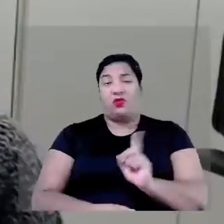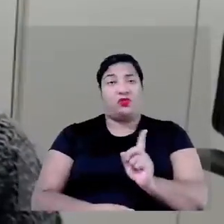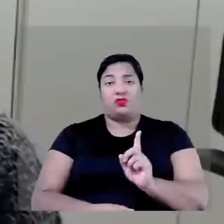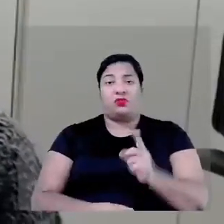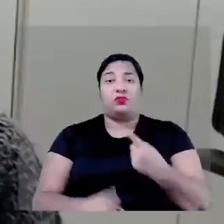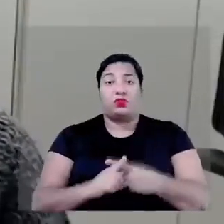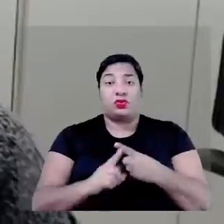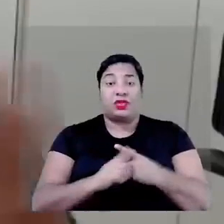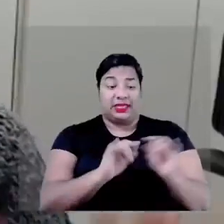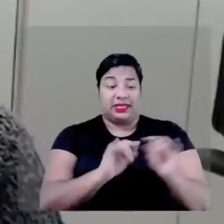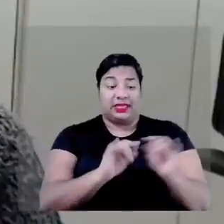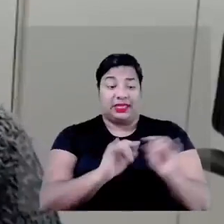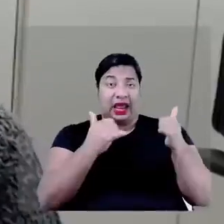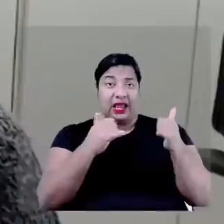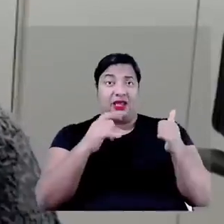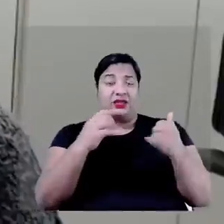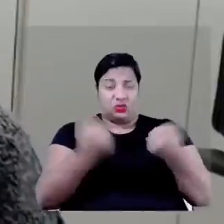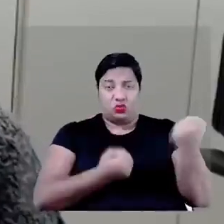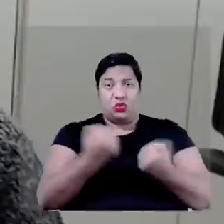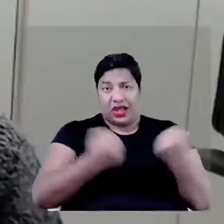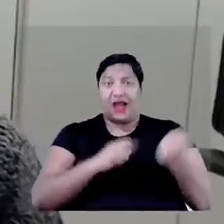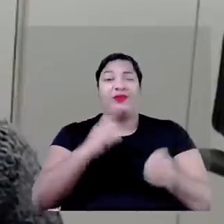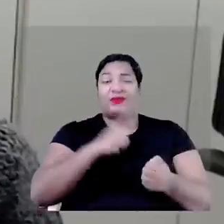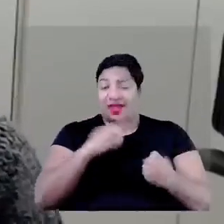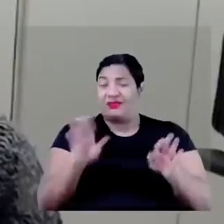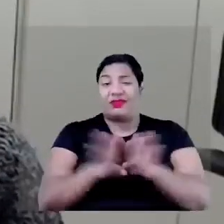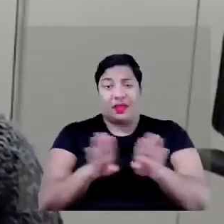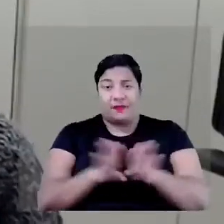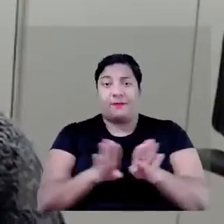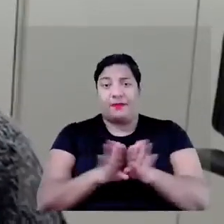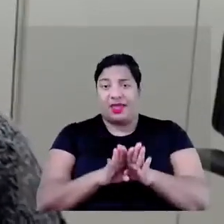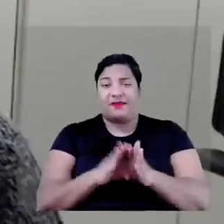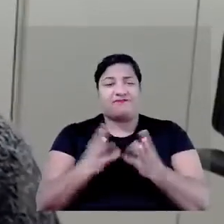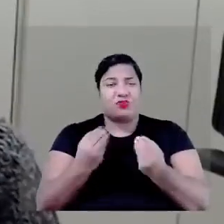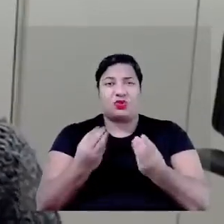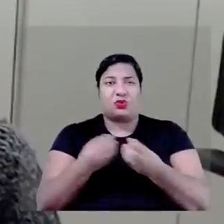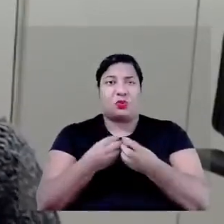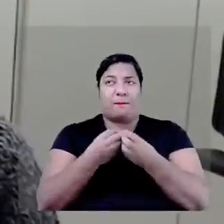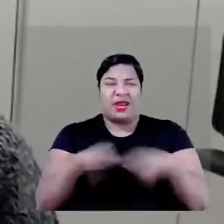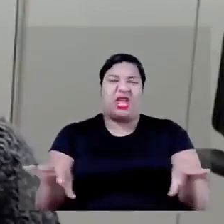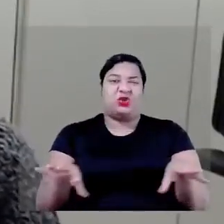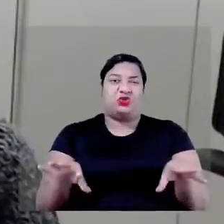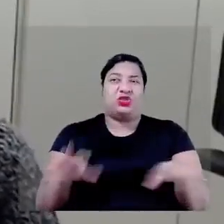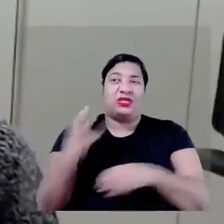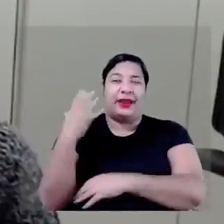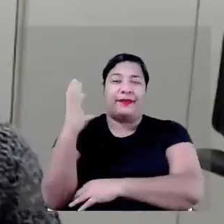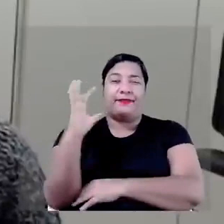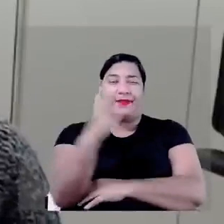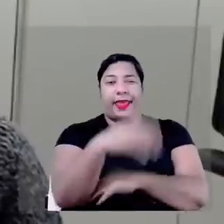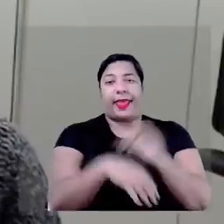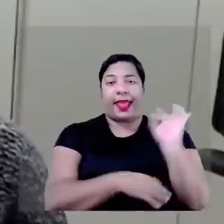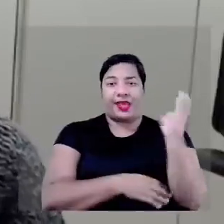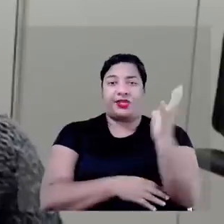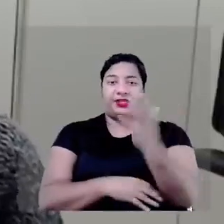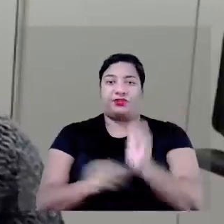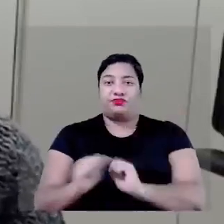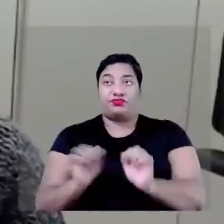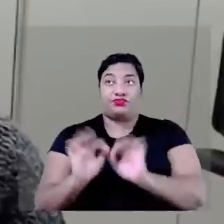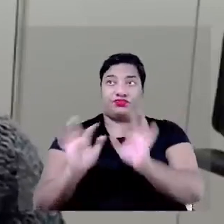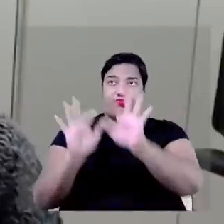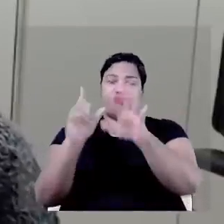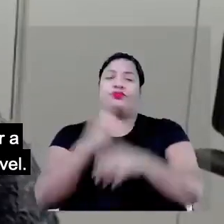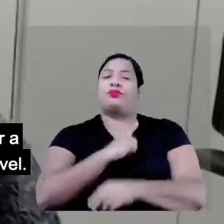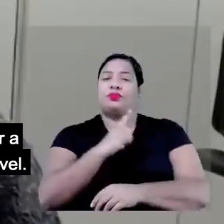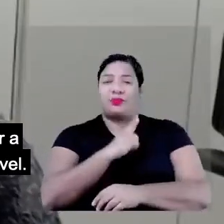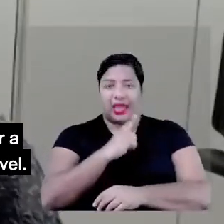carregam no seu processo, aí no seu ciclo de vida, muitos impactos ambientais, muitas emissões, né? Então,